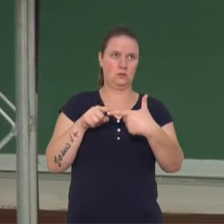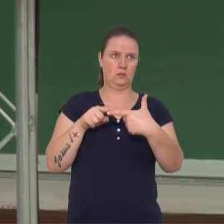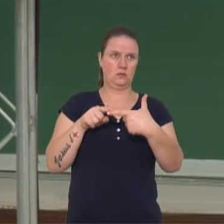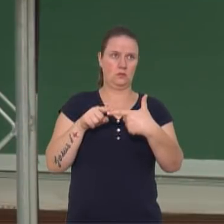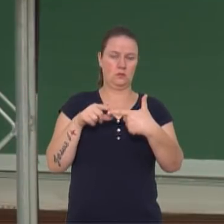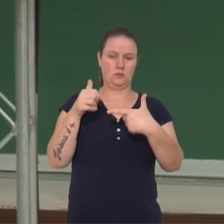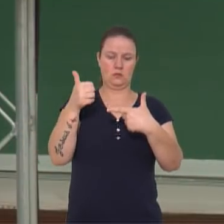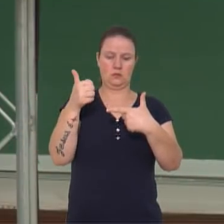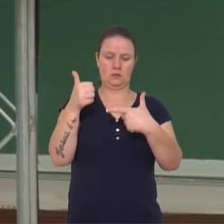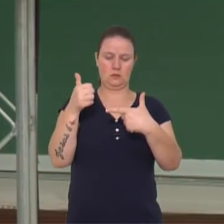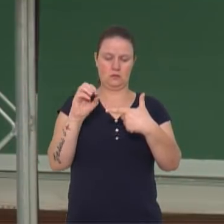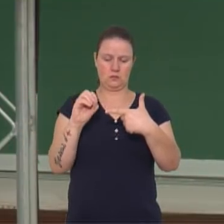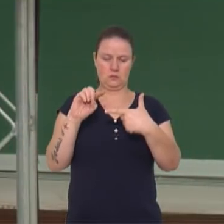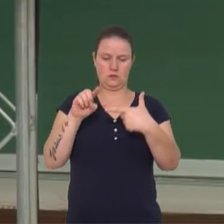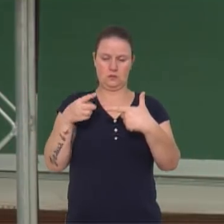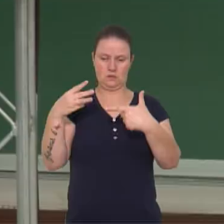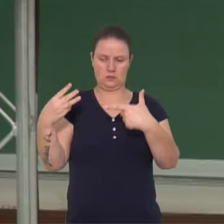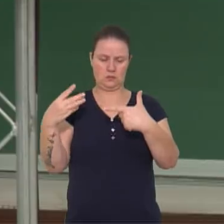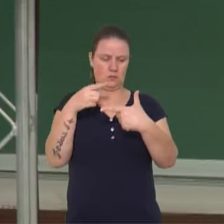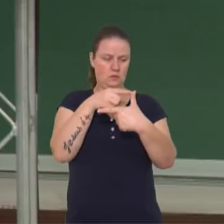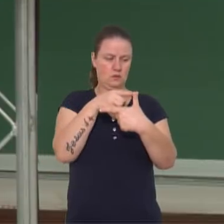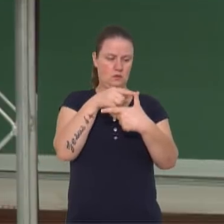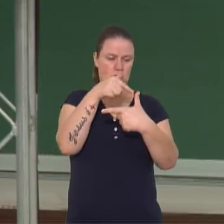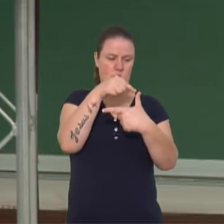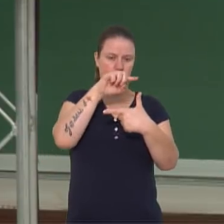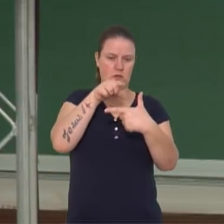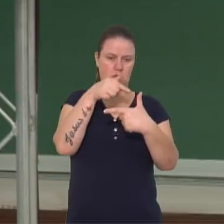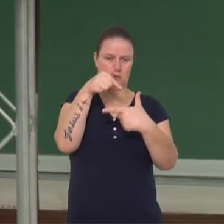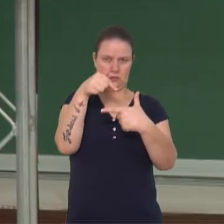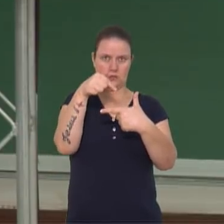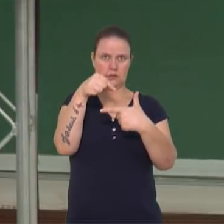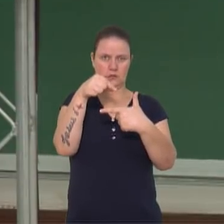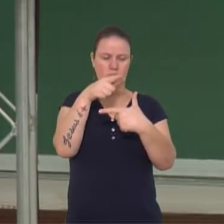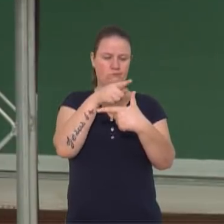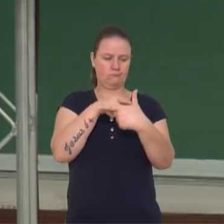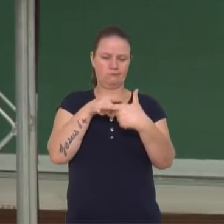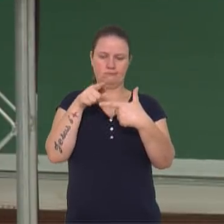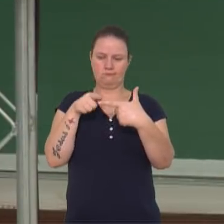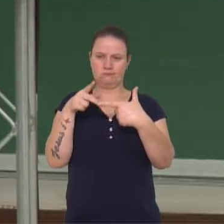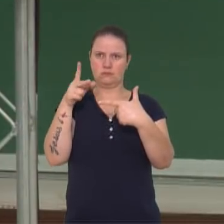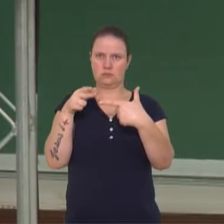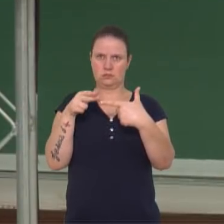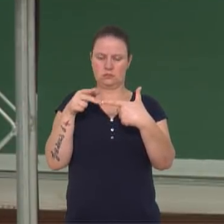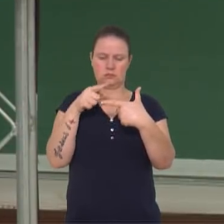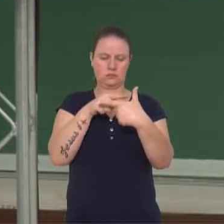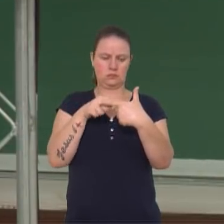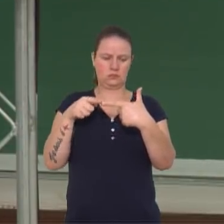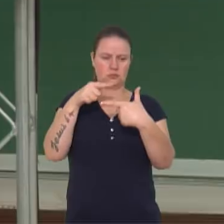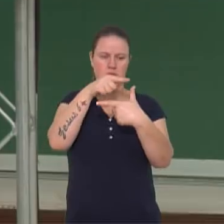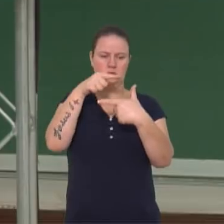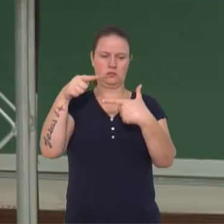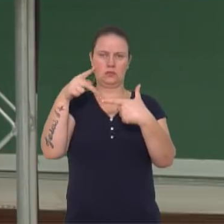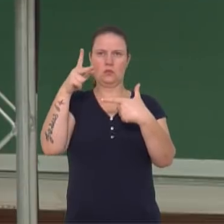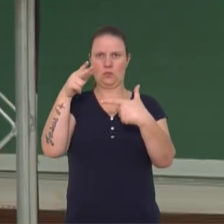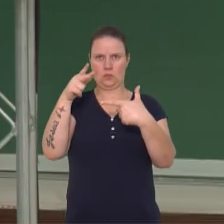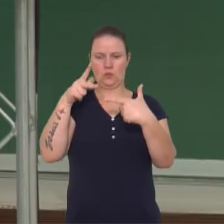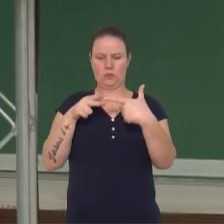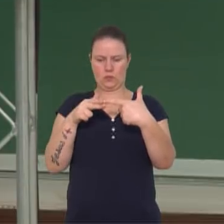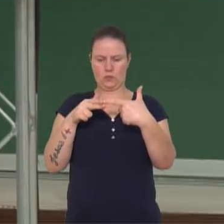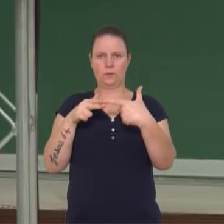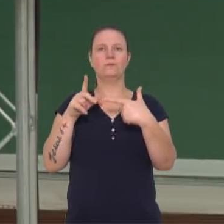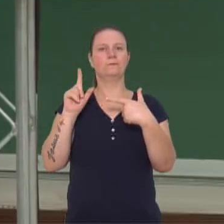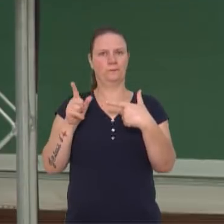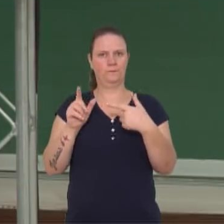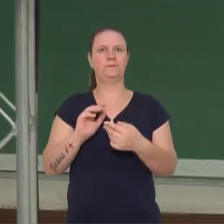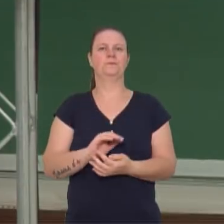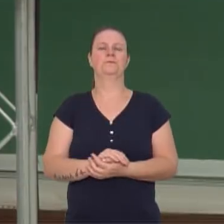e 10,3? Então, os dois lados são paralelos, então eu tenho 2 lados com a mesma medida e outros